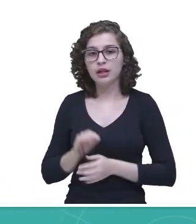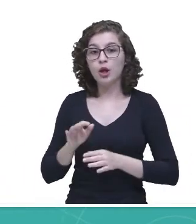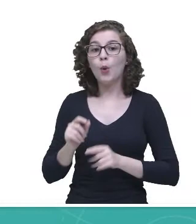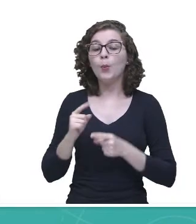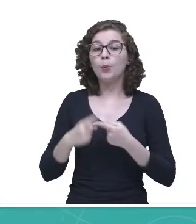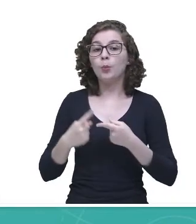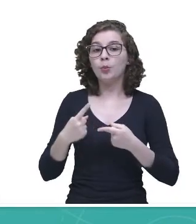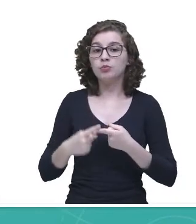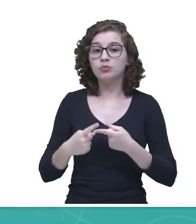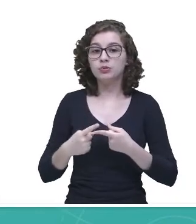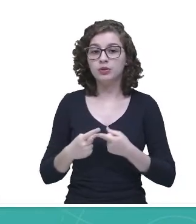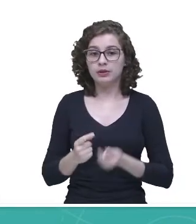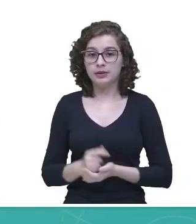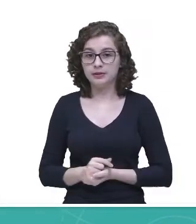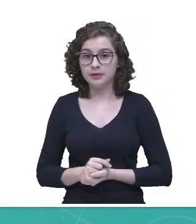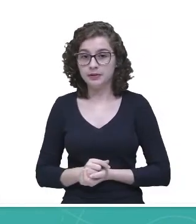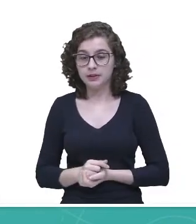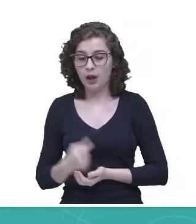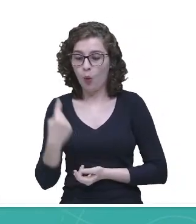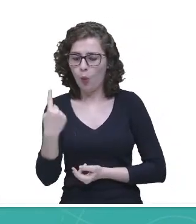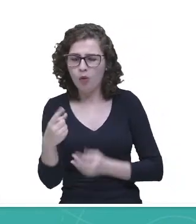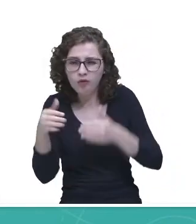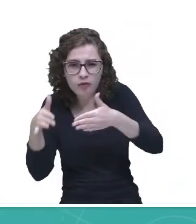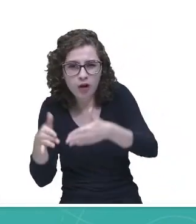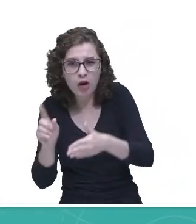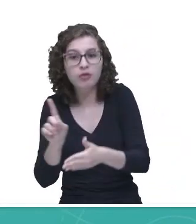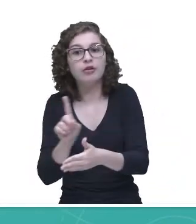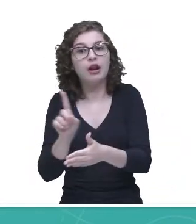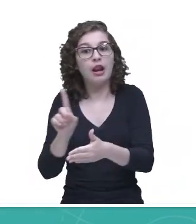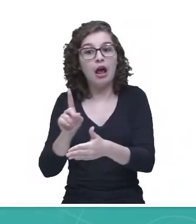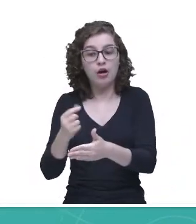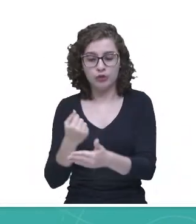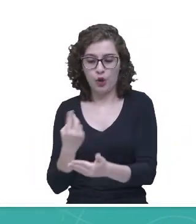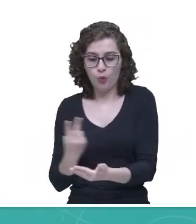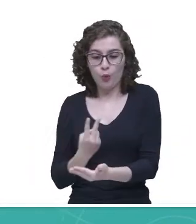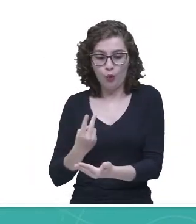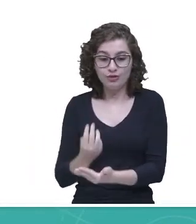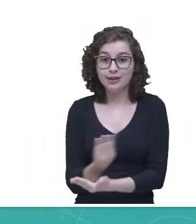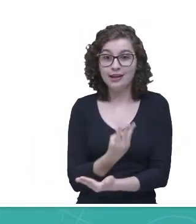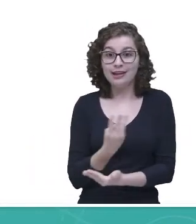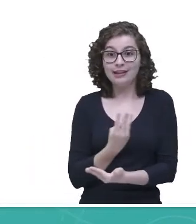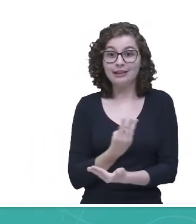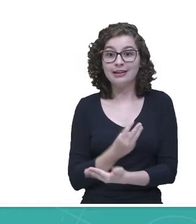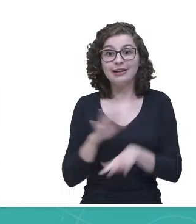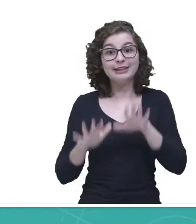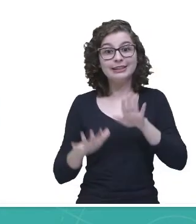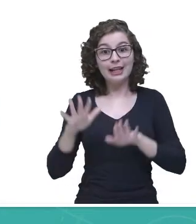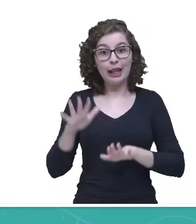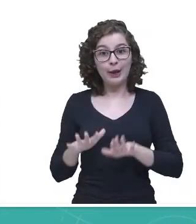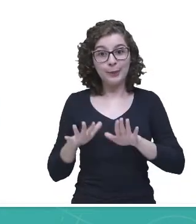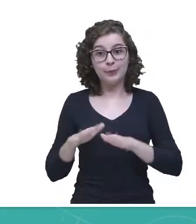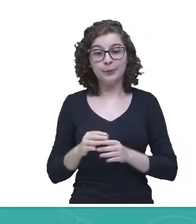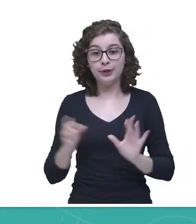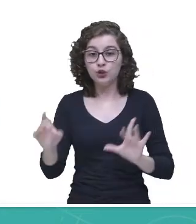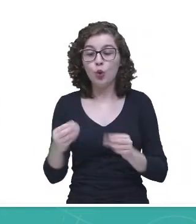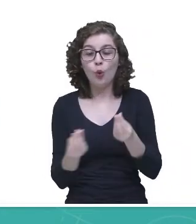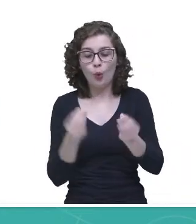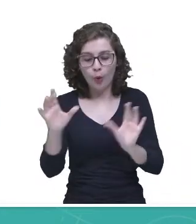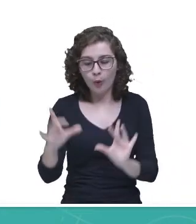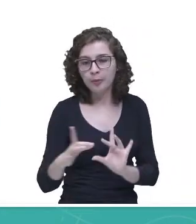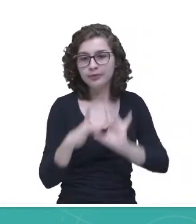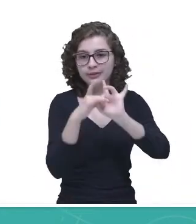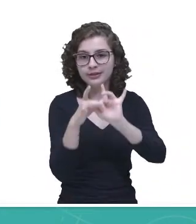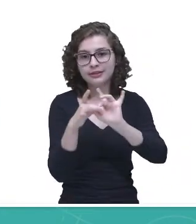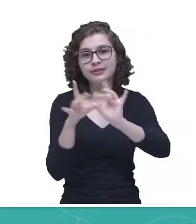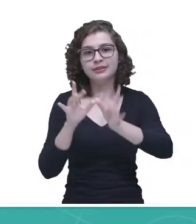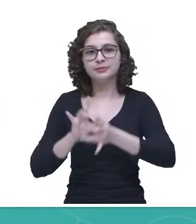olha, de vinculação a mais de um centro, resultando aqui em uma dupla ou até mesmo tripla inserção